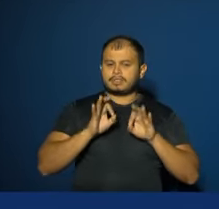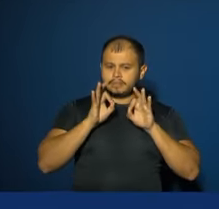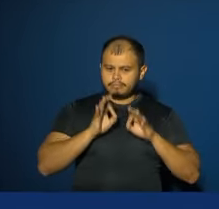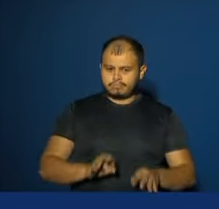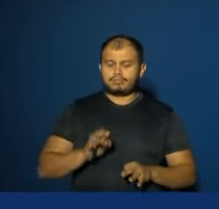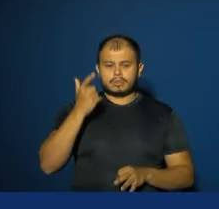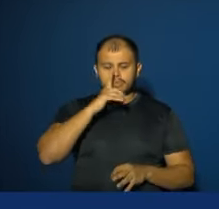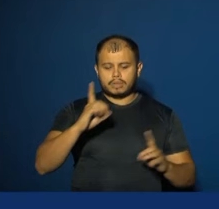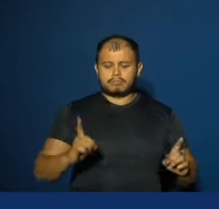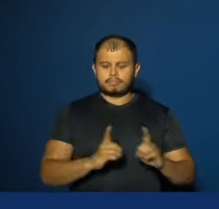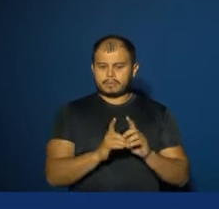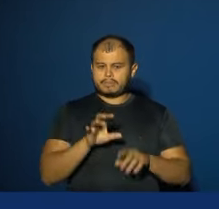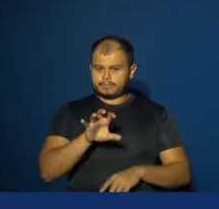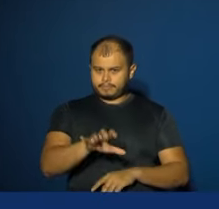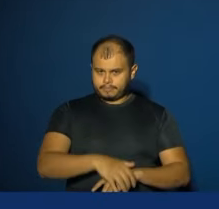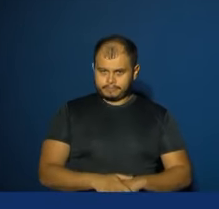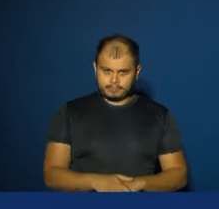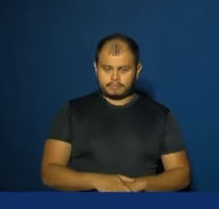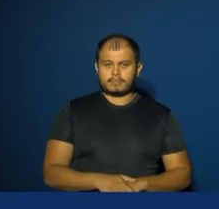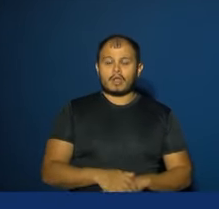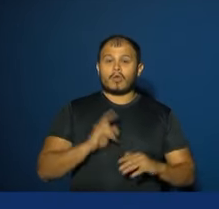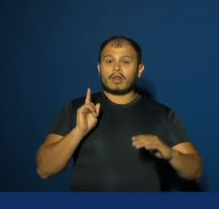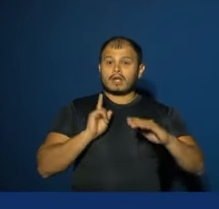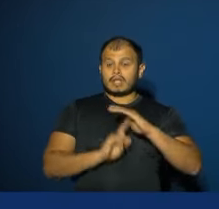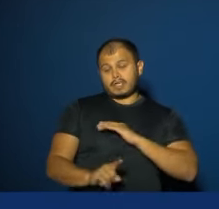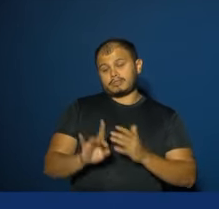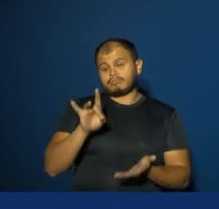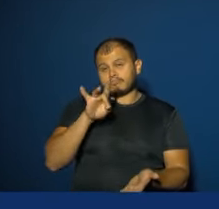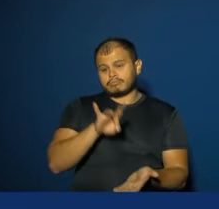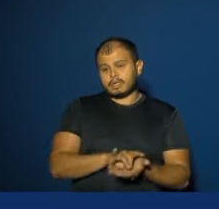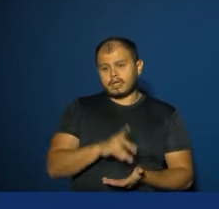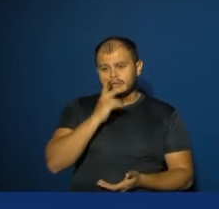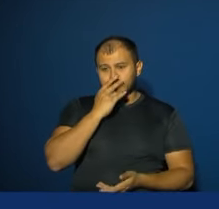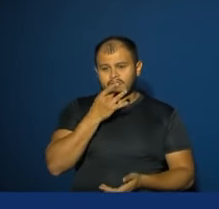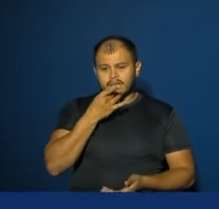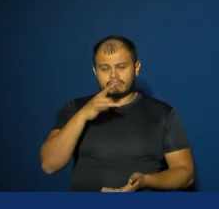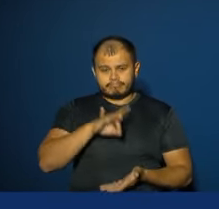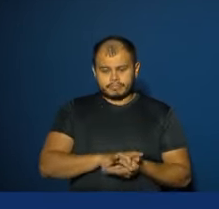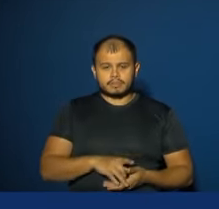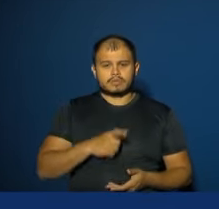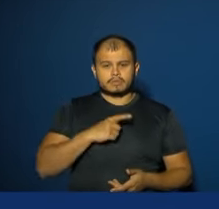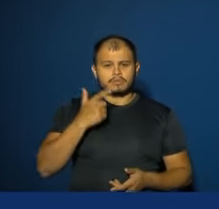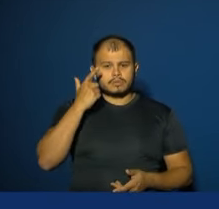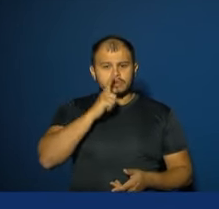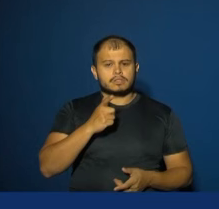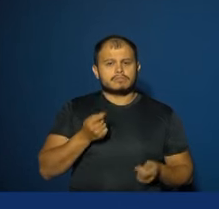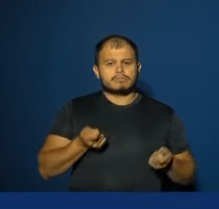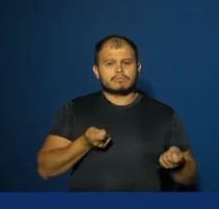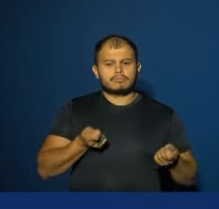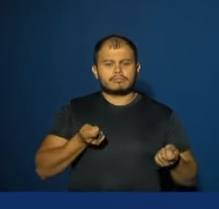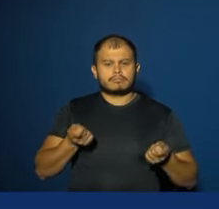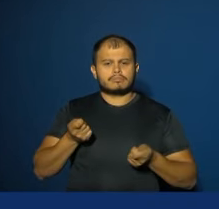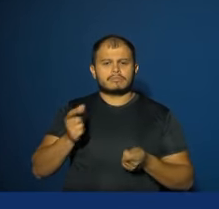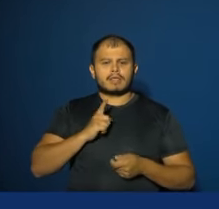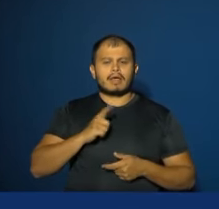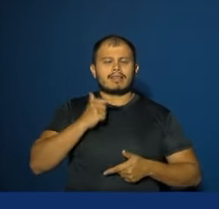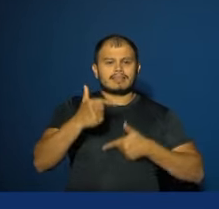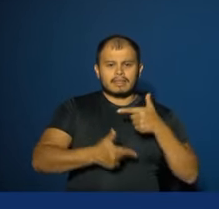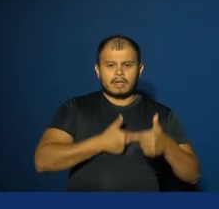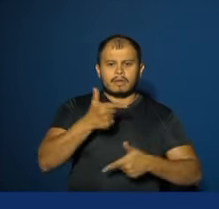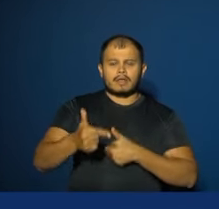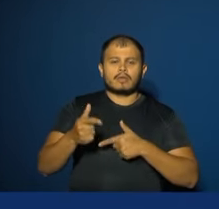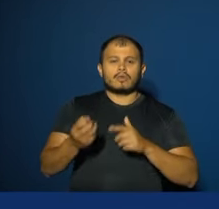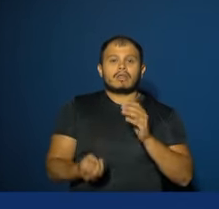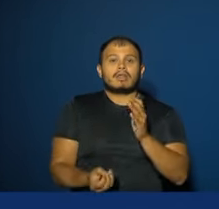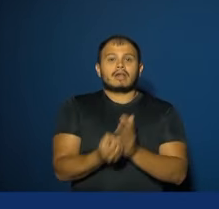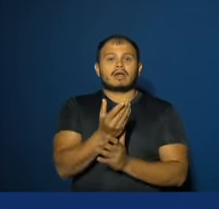para atender a isso. Então, o cliente, naturalmente, você reforça, acho que dentro de você, uma coisa que a Equatorial está trabalhando muito é criando